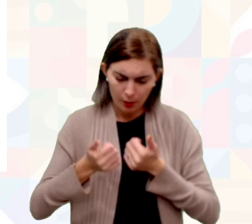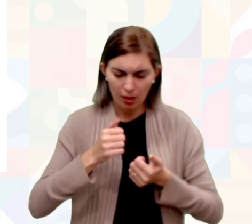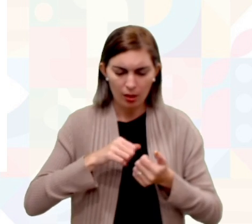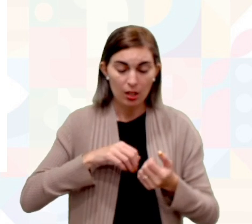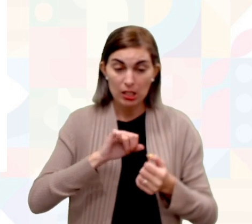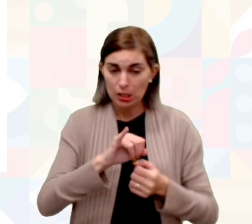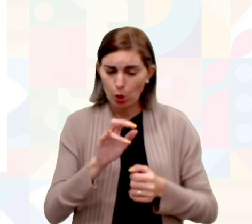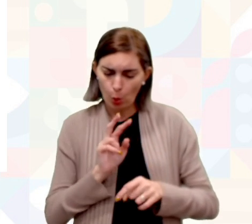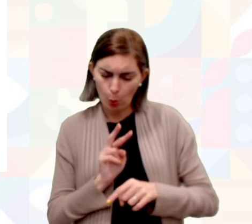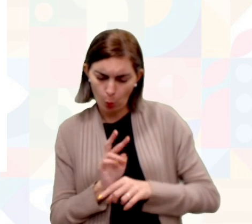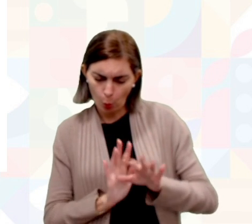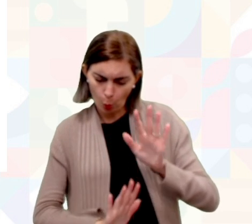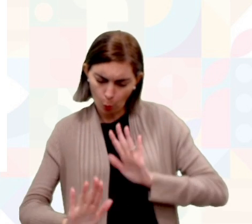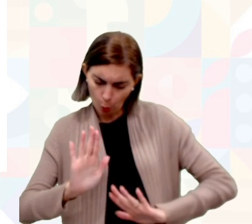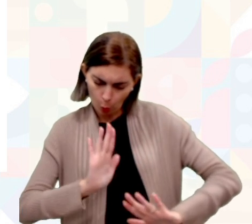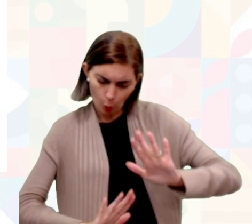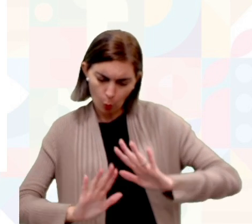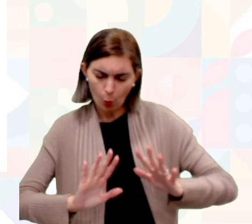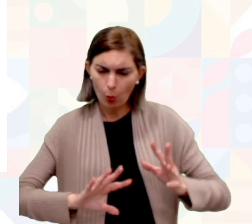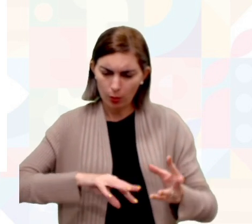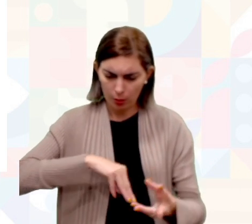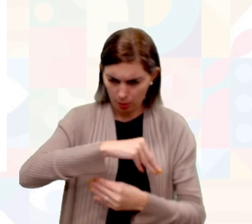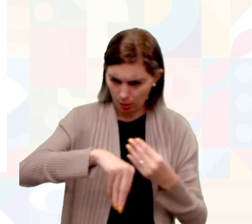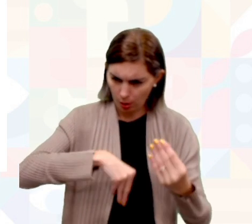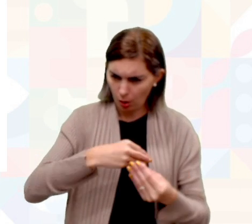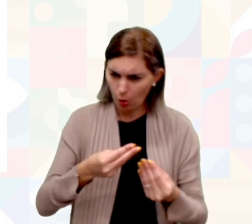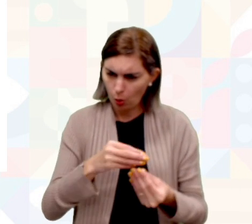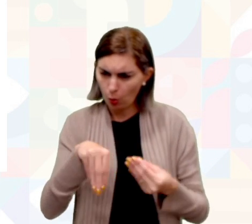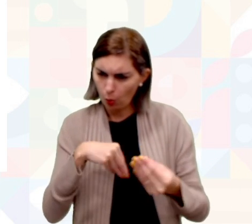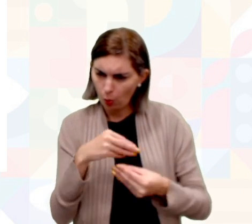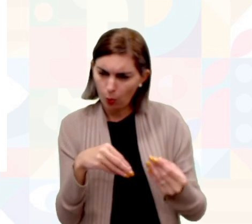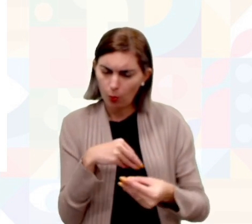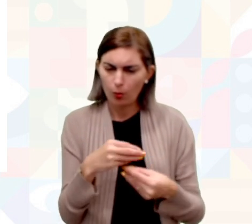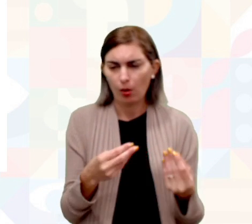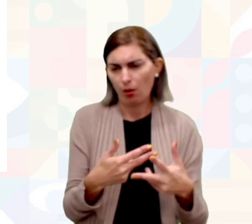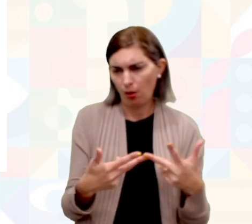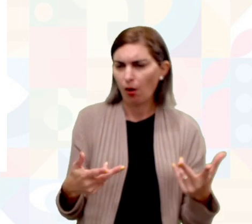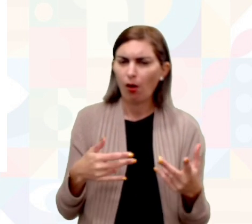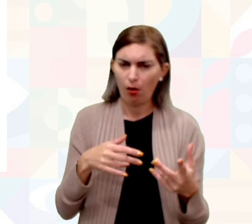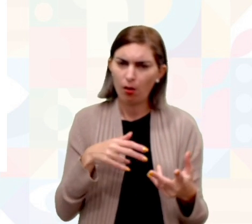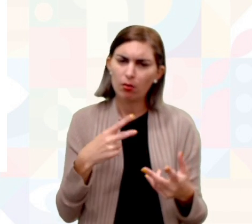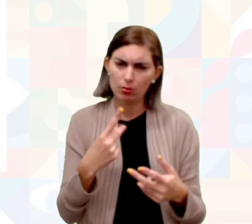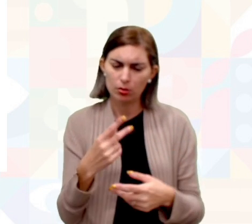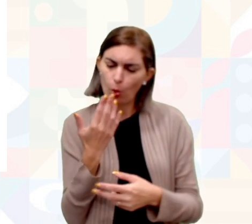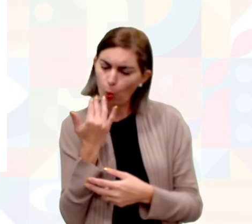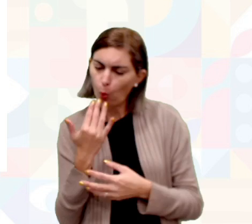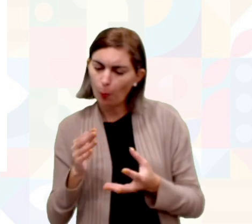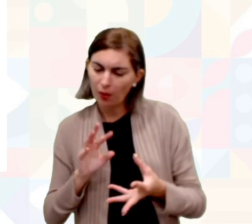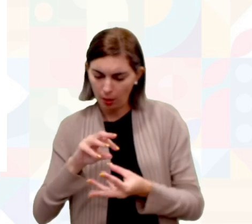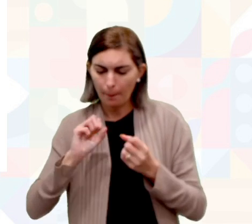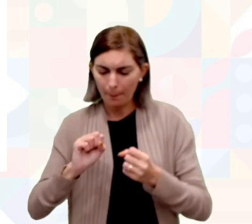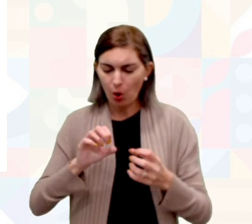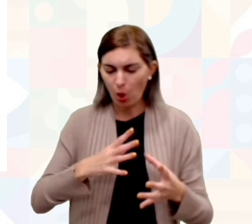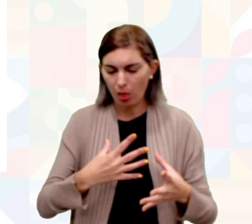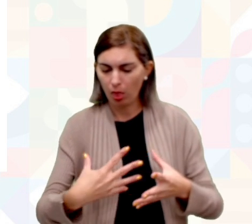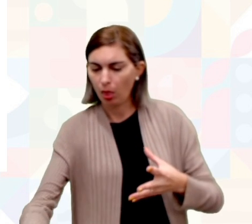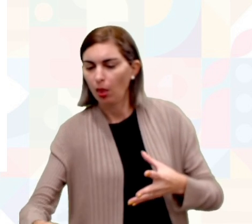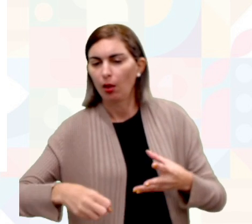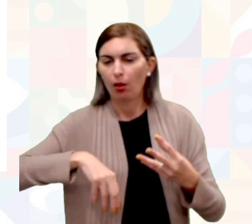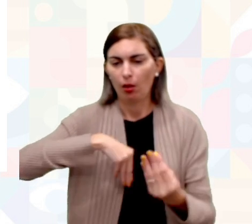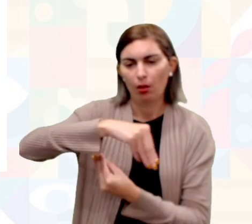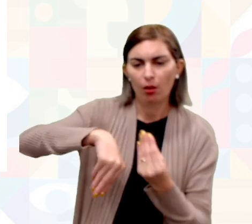tiver um cuidado, né, devido com essa manipulação dos produtos e do seu alimento, ele pode trazer